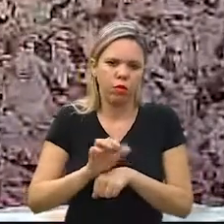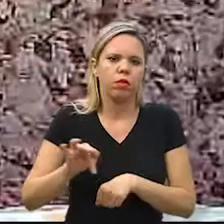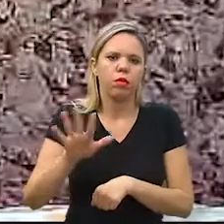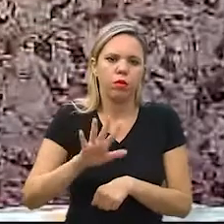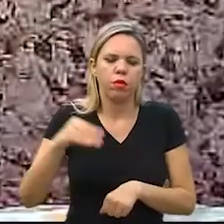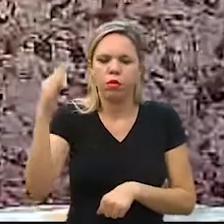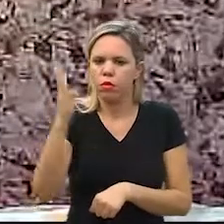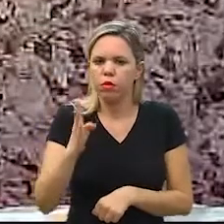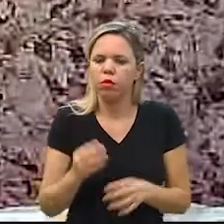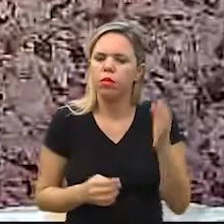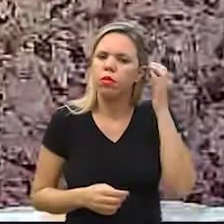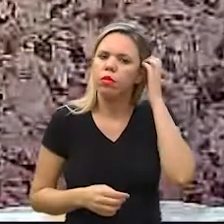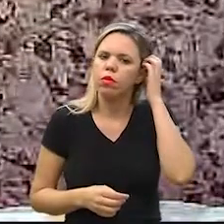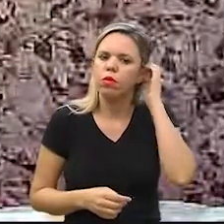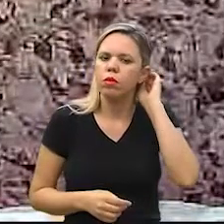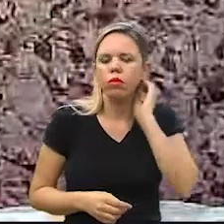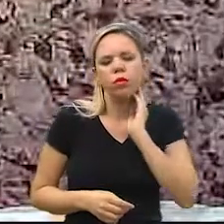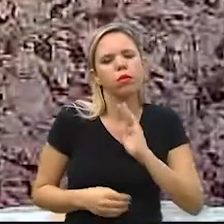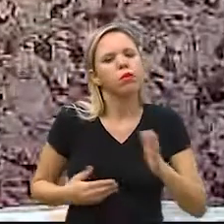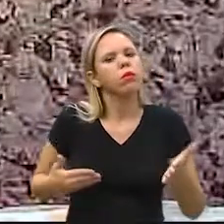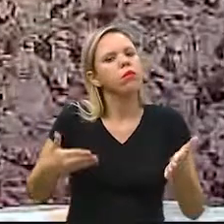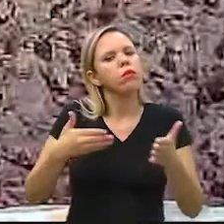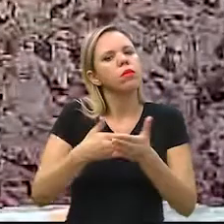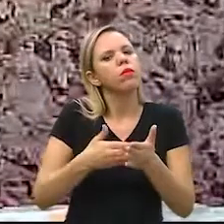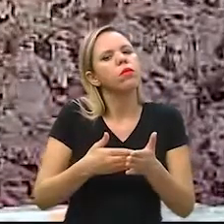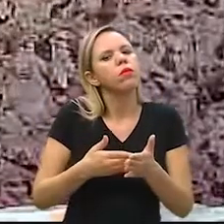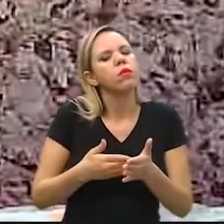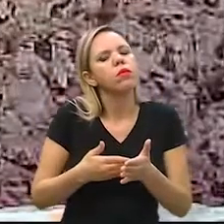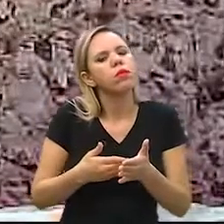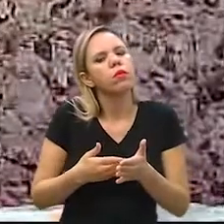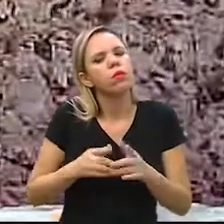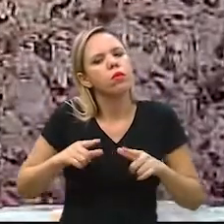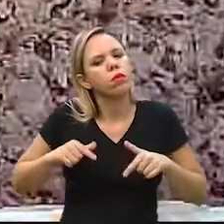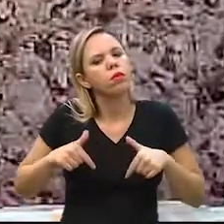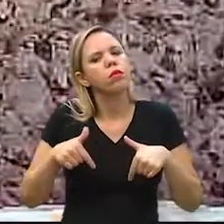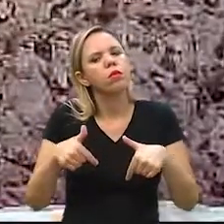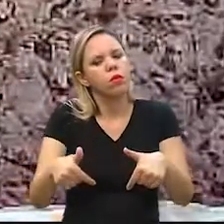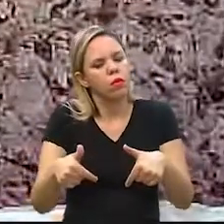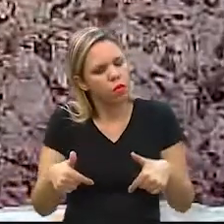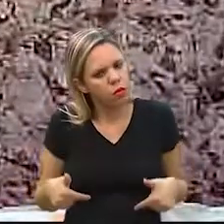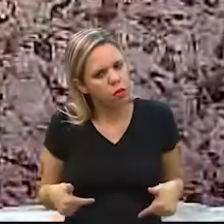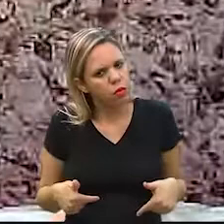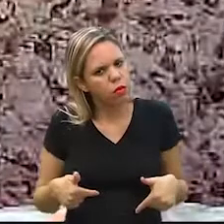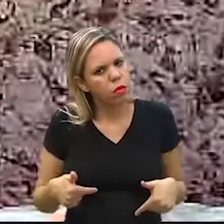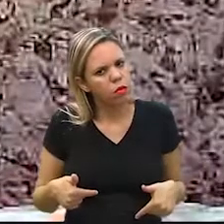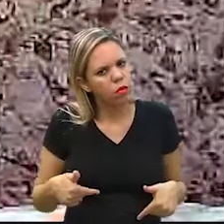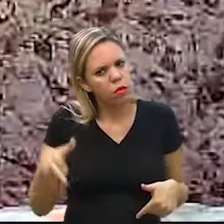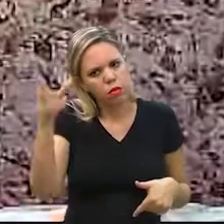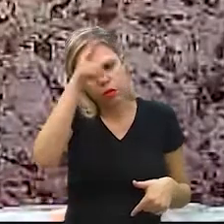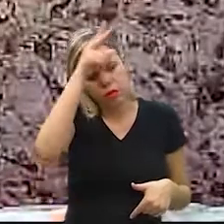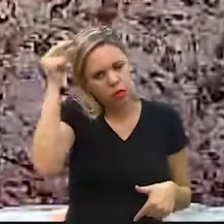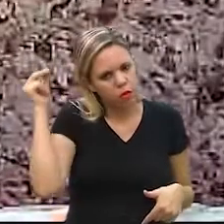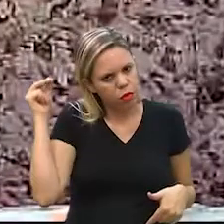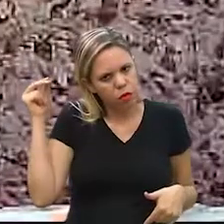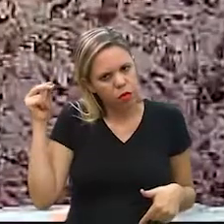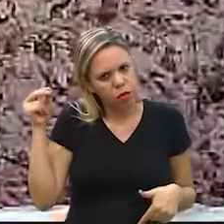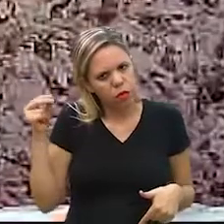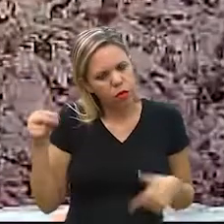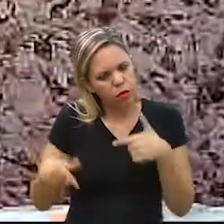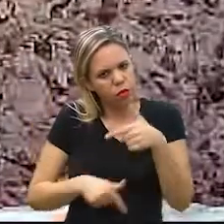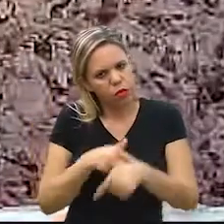federal, nacional, que restringe muito a capacidade de atuação do poder público municipal nesta